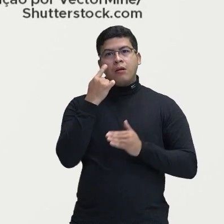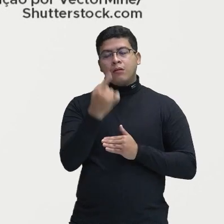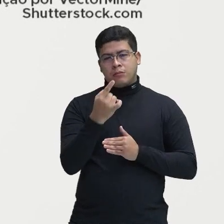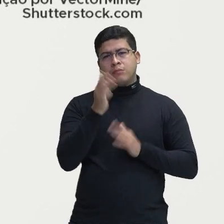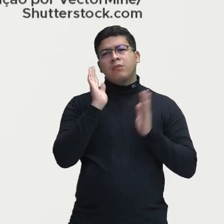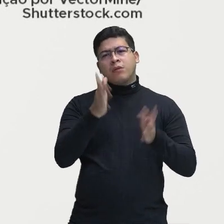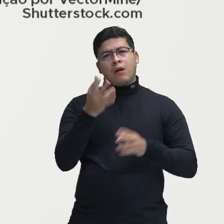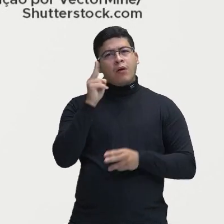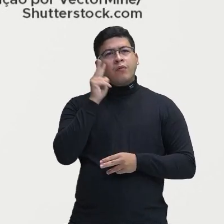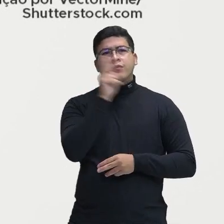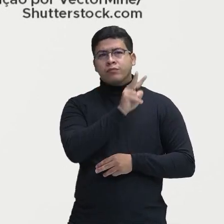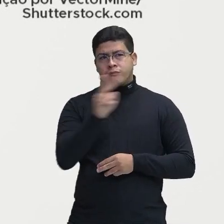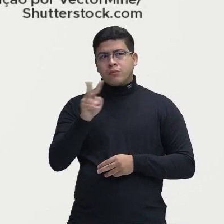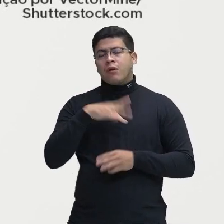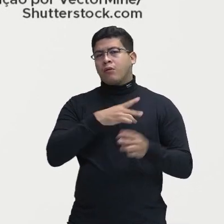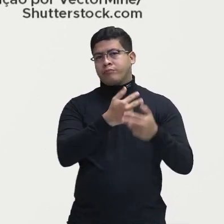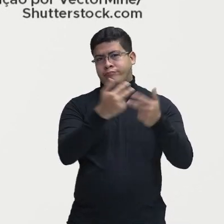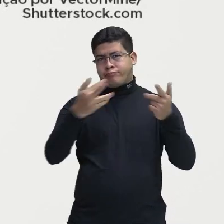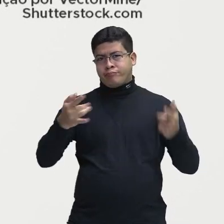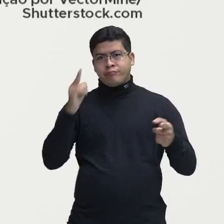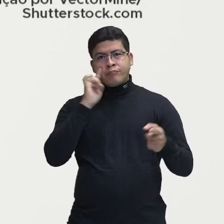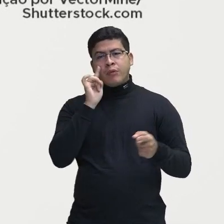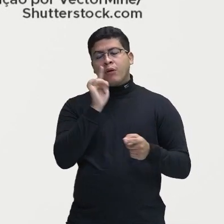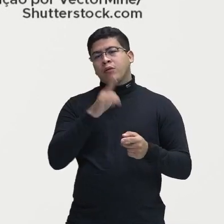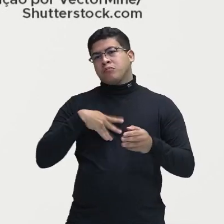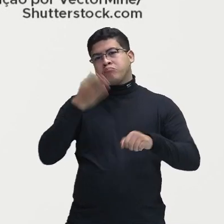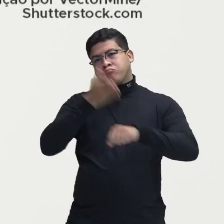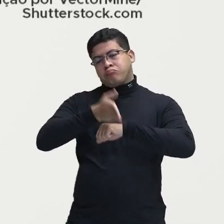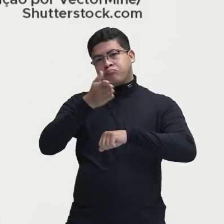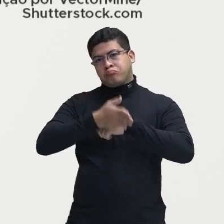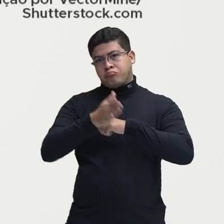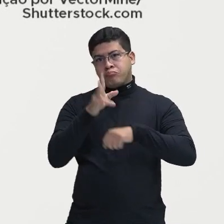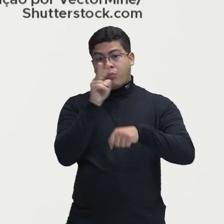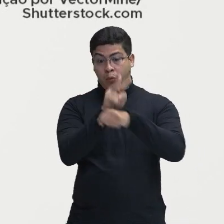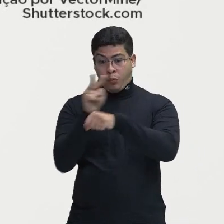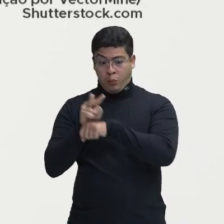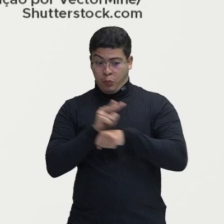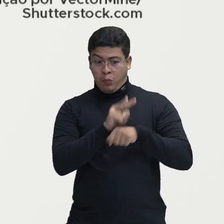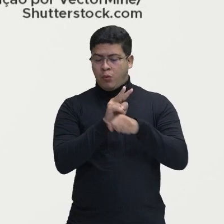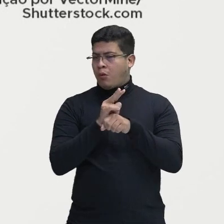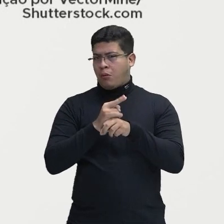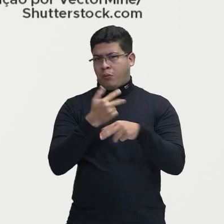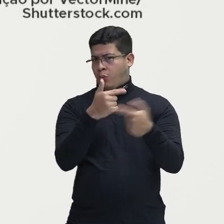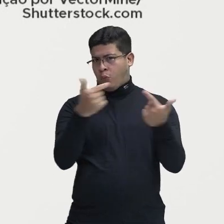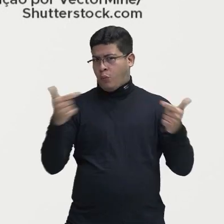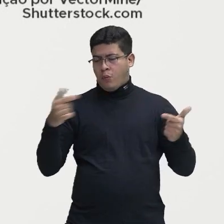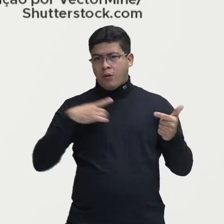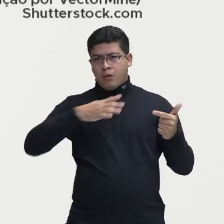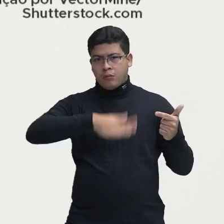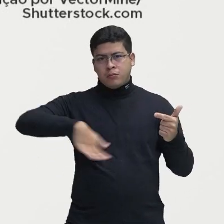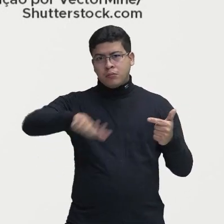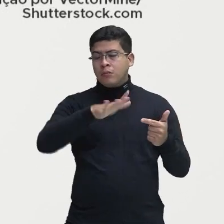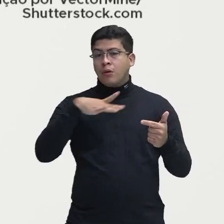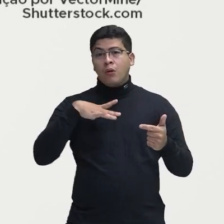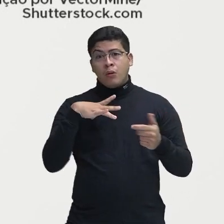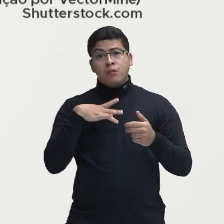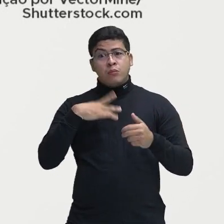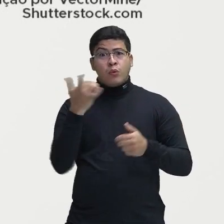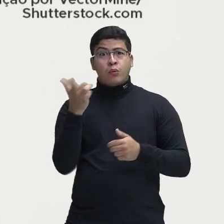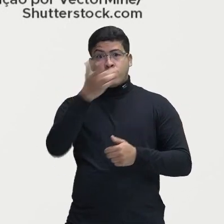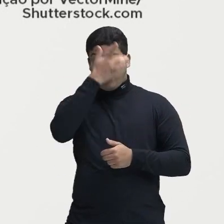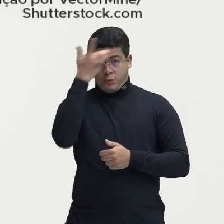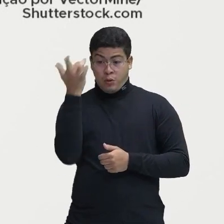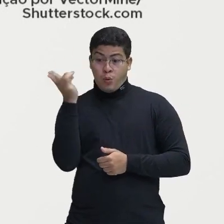vimos também que existem diferentes tipos de tratamento. Infelizmente, não são todas as pessoas que conseguem